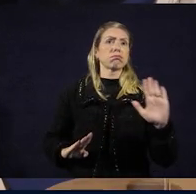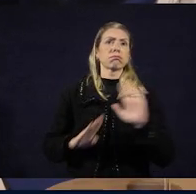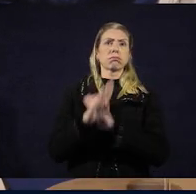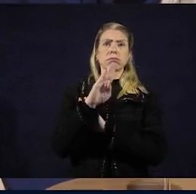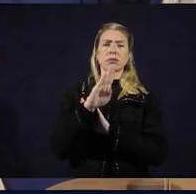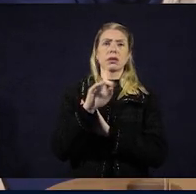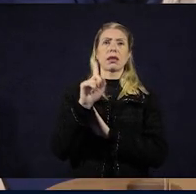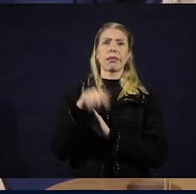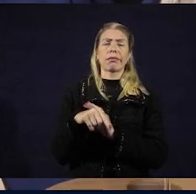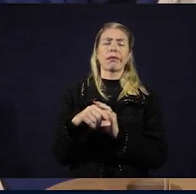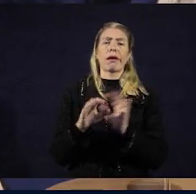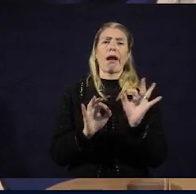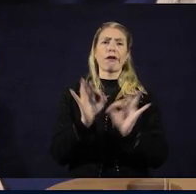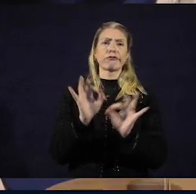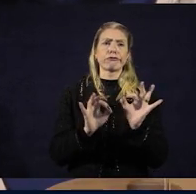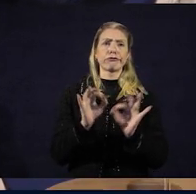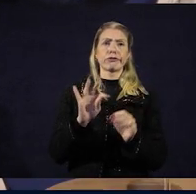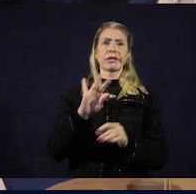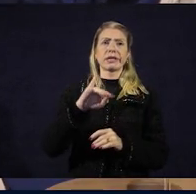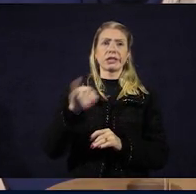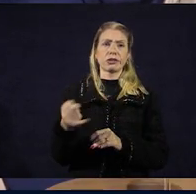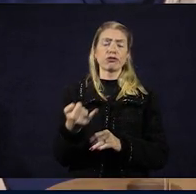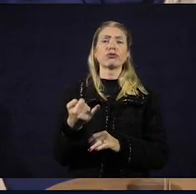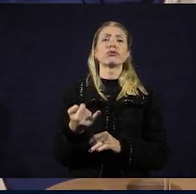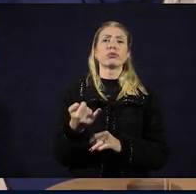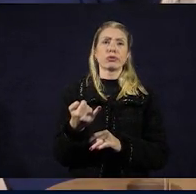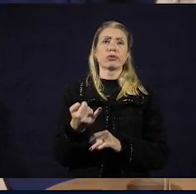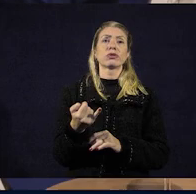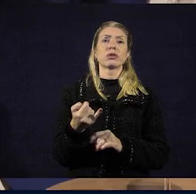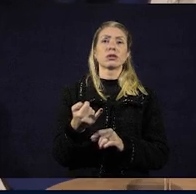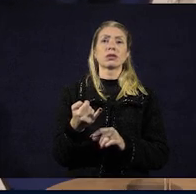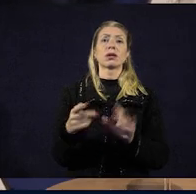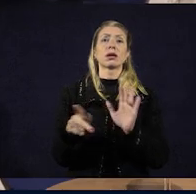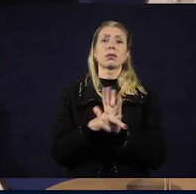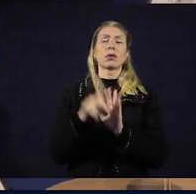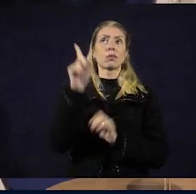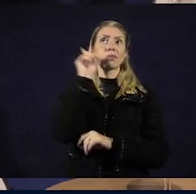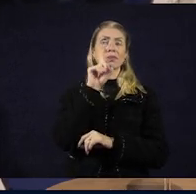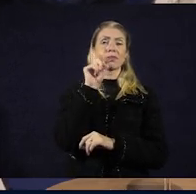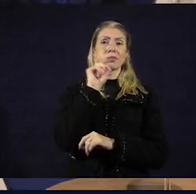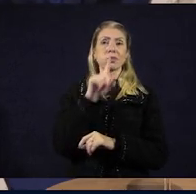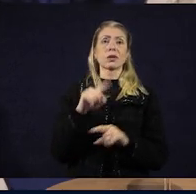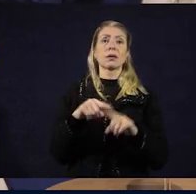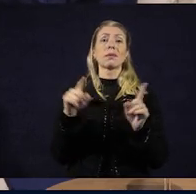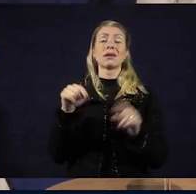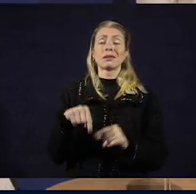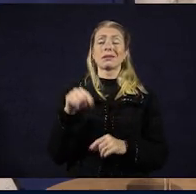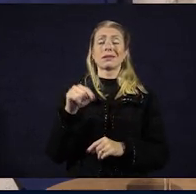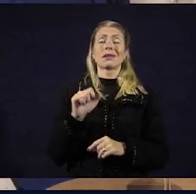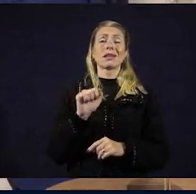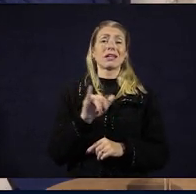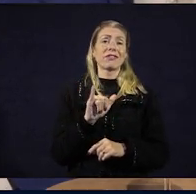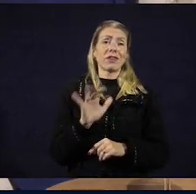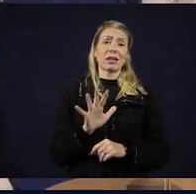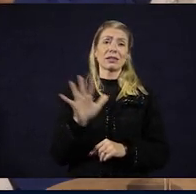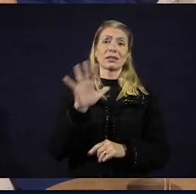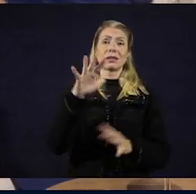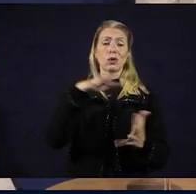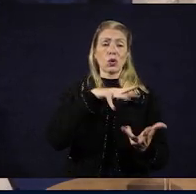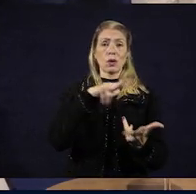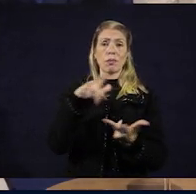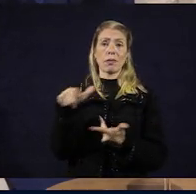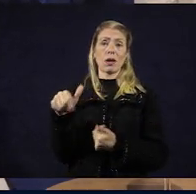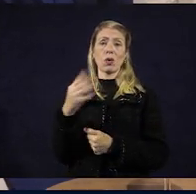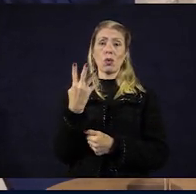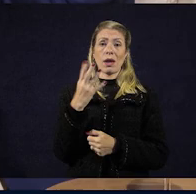um ajuste taxa de juros muito atípico pros Estados Unidos mas também a gente vive é maior inflação global nos últimos 40 anos ou seja